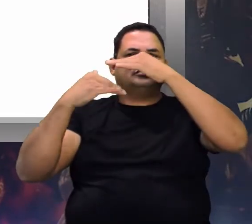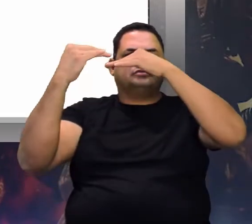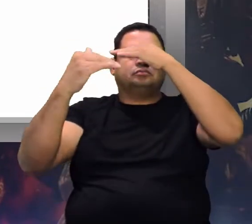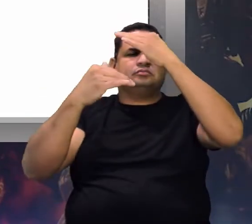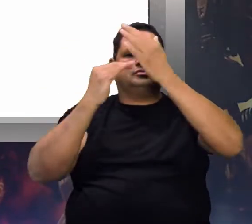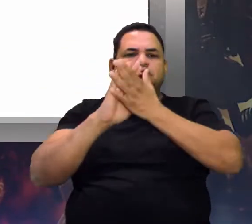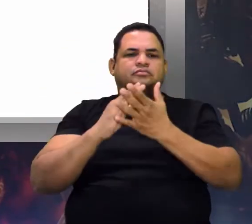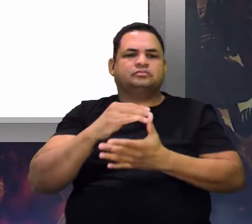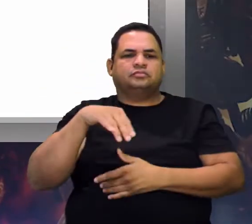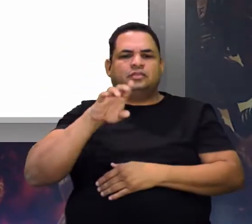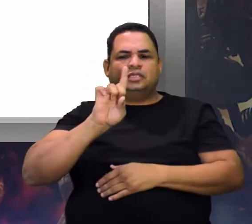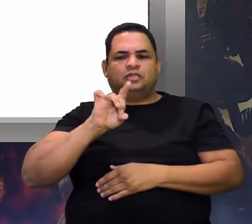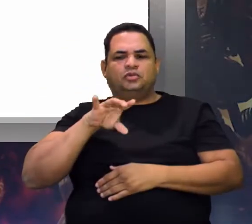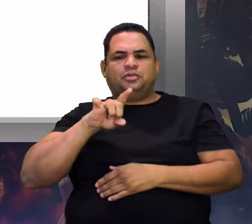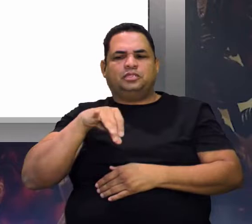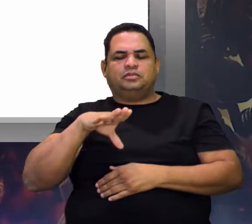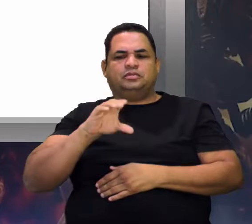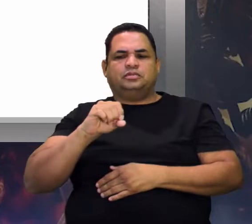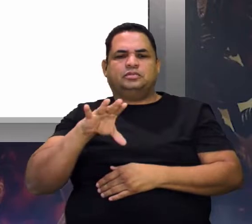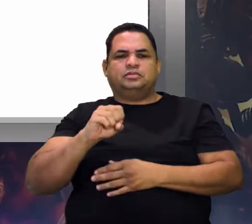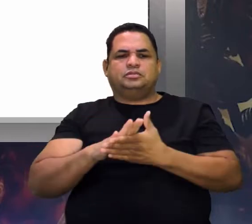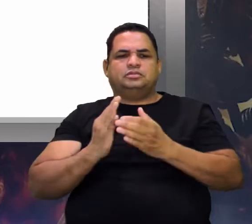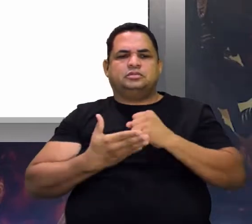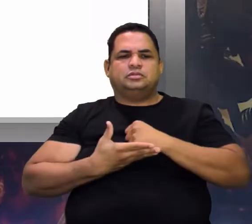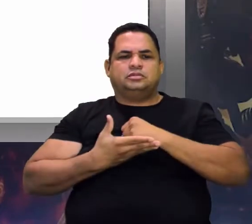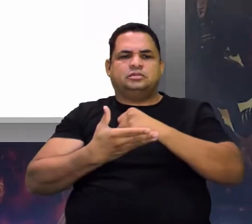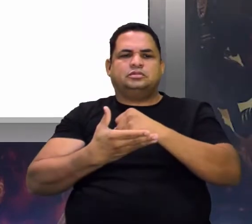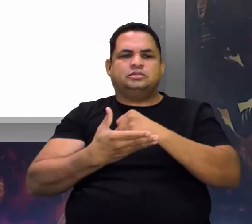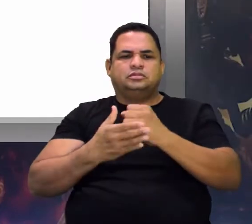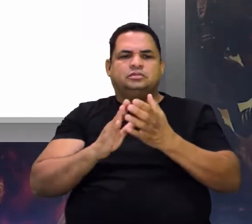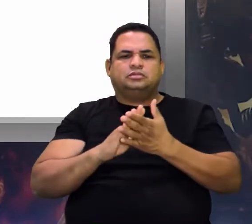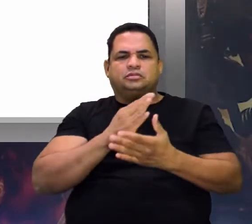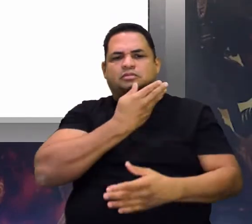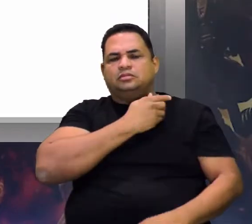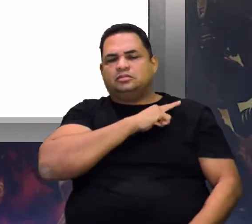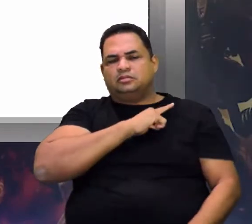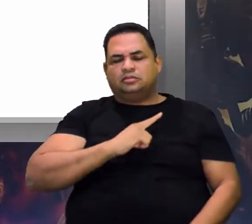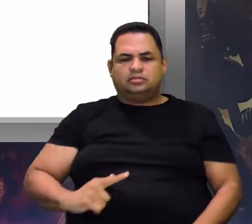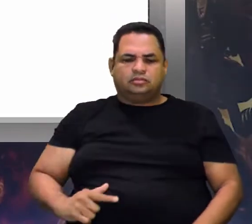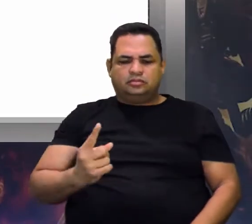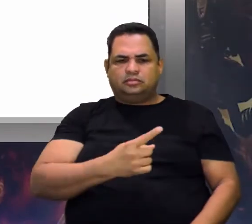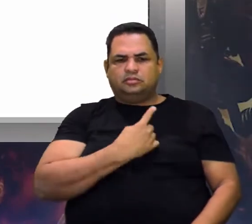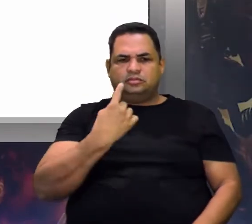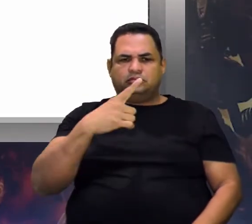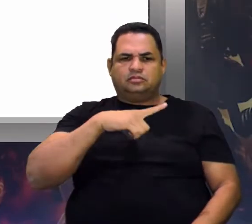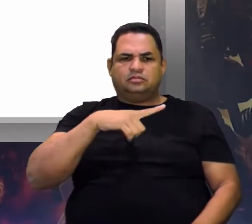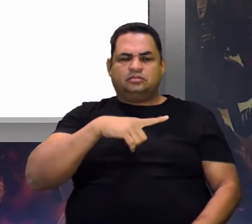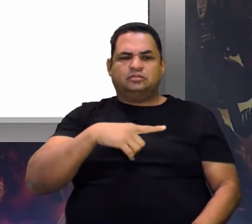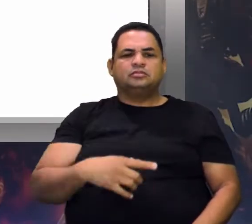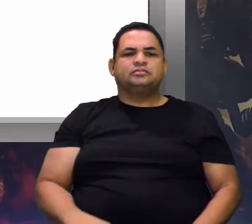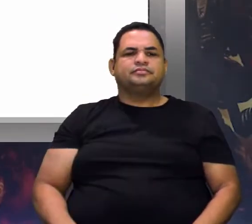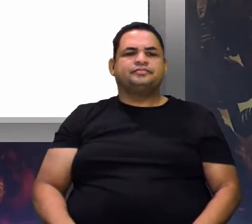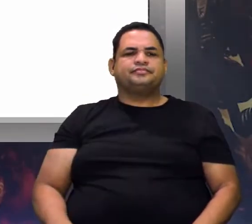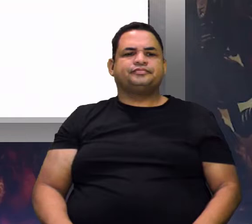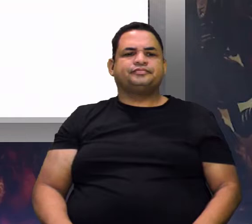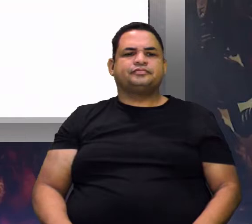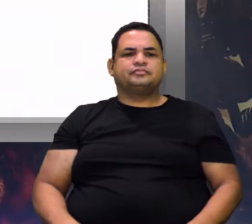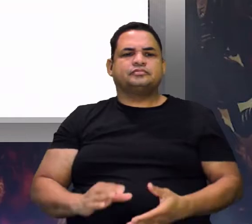para o iluminismo. E o iluminismo é a base dos governos que nós temos hoje, inclusive a base